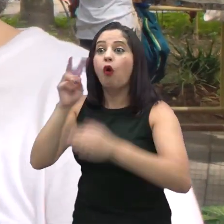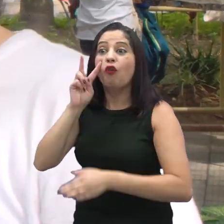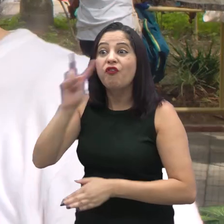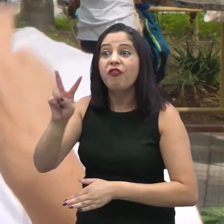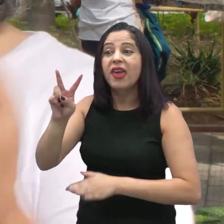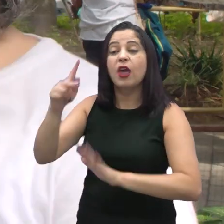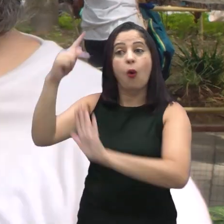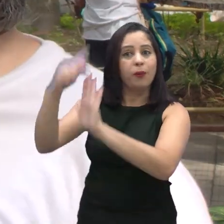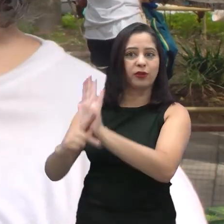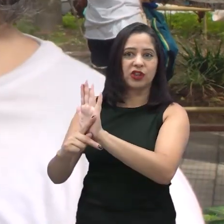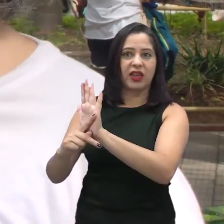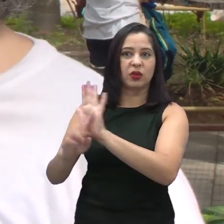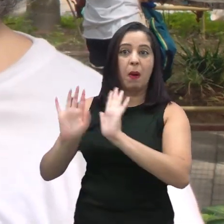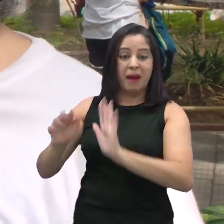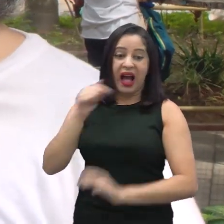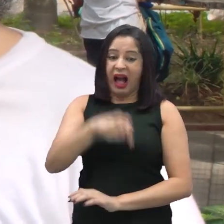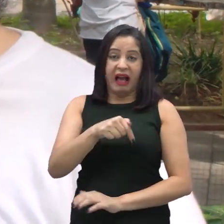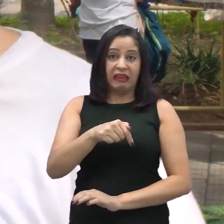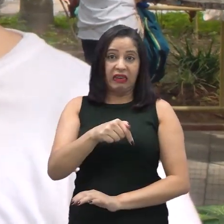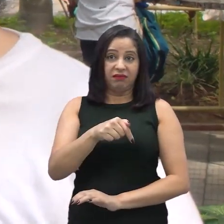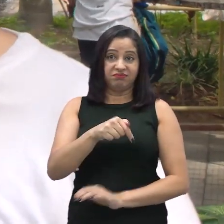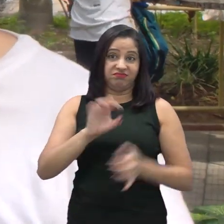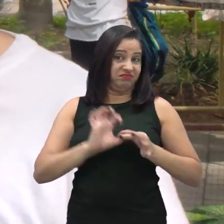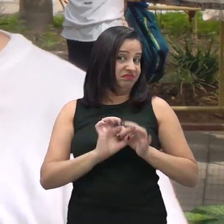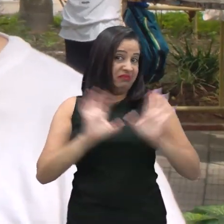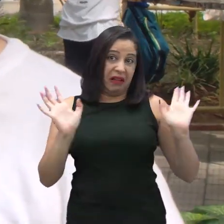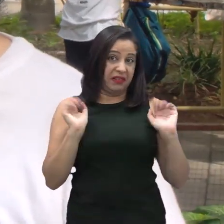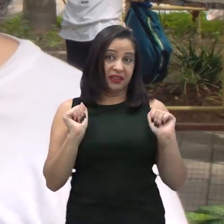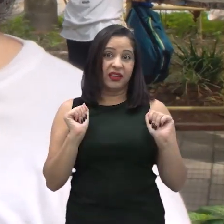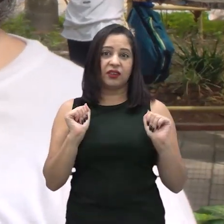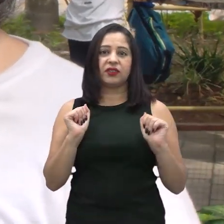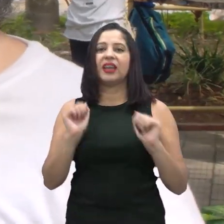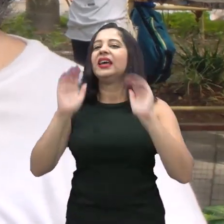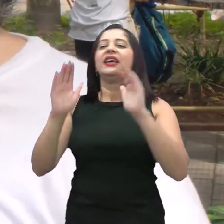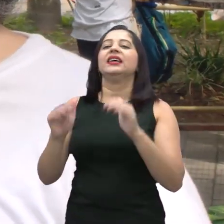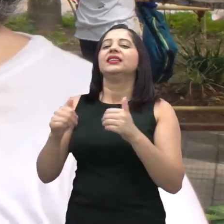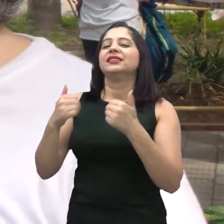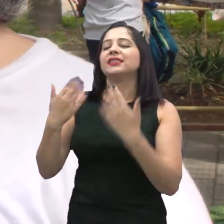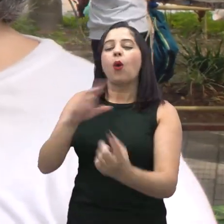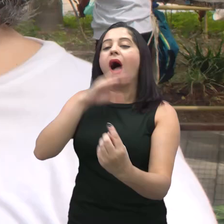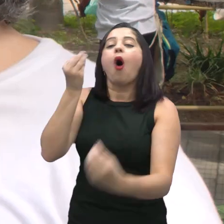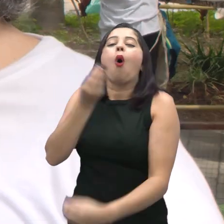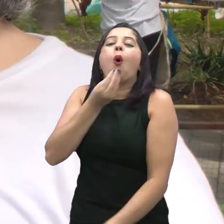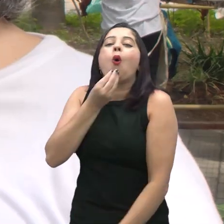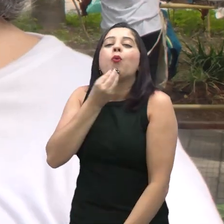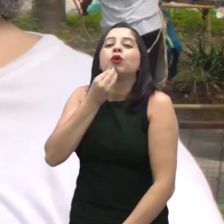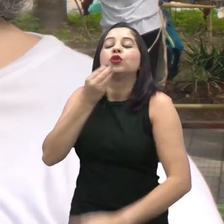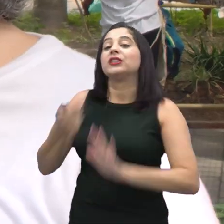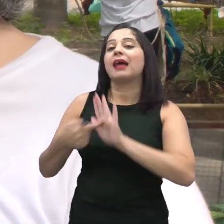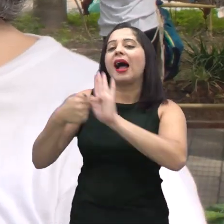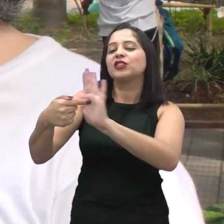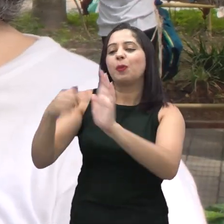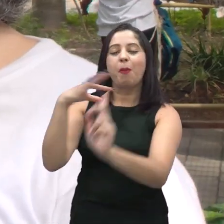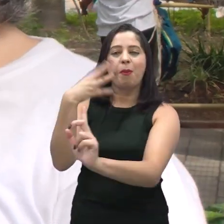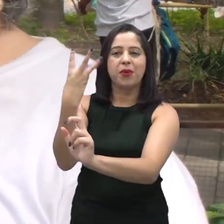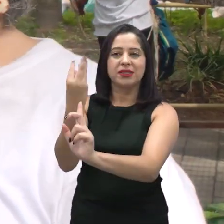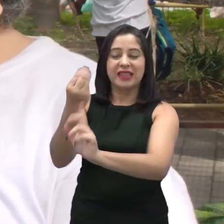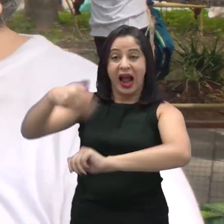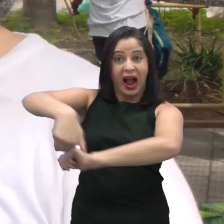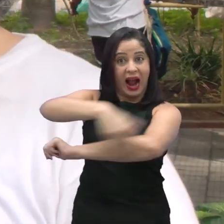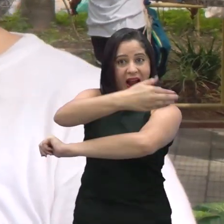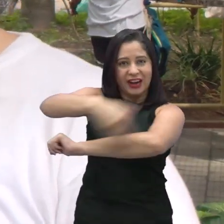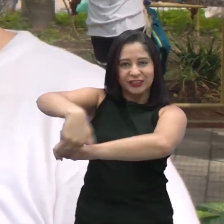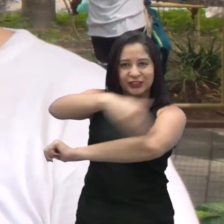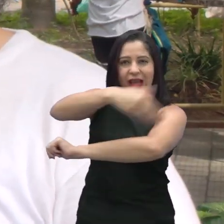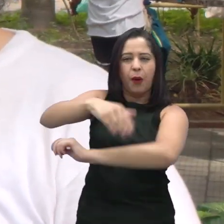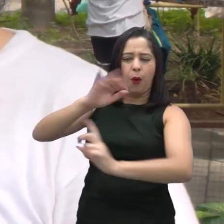gente tem as pessoas que estão na rua, né? Então essa possibilidade da arte na rua é uma coisa que interessa muito, porque